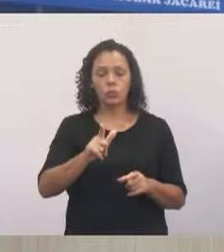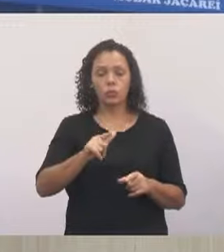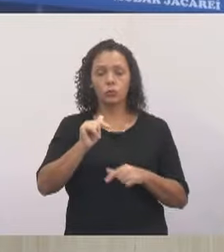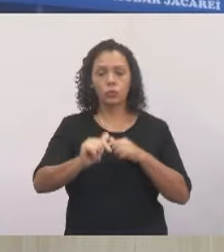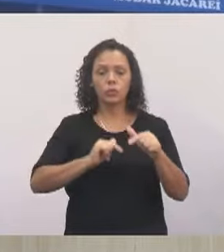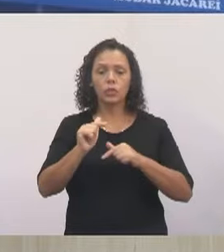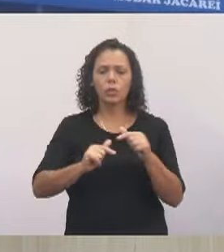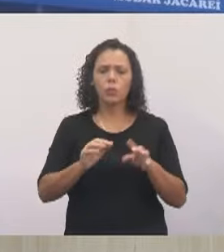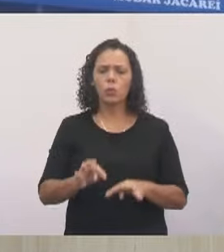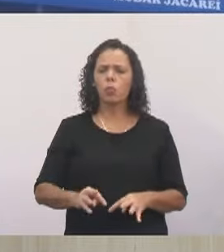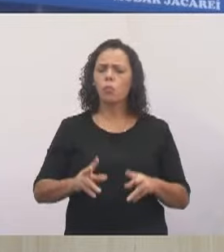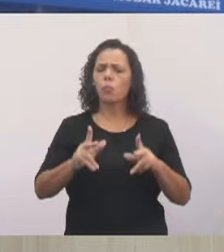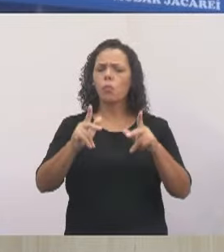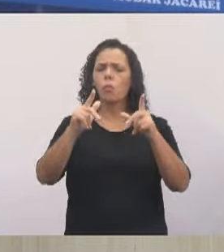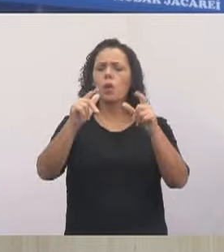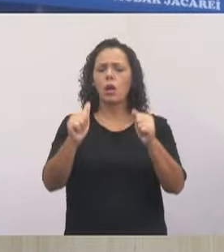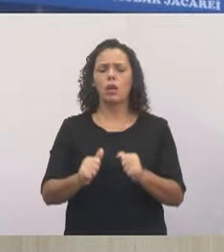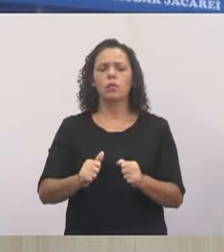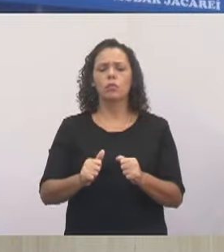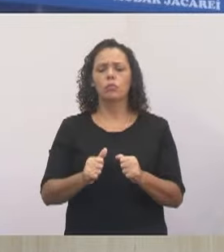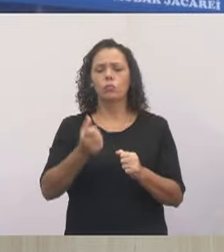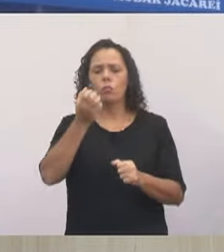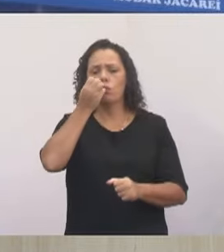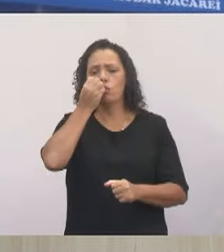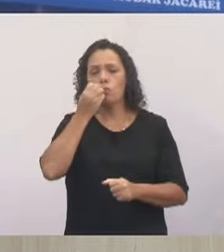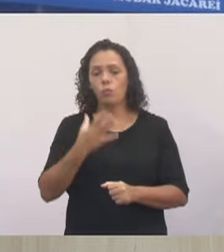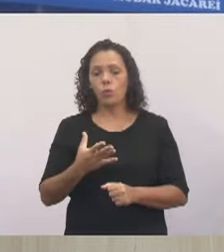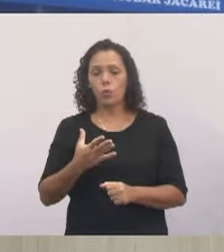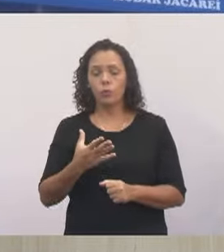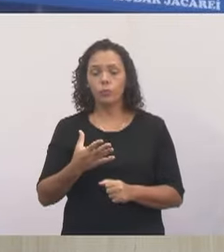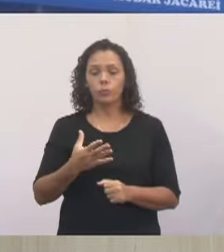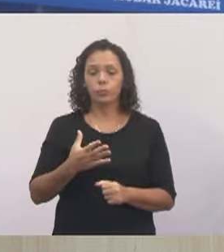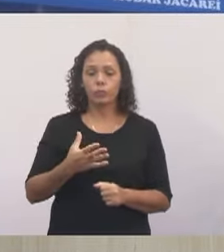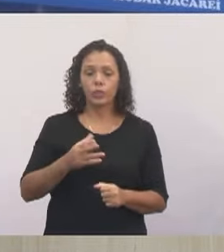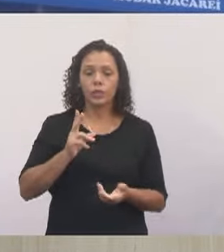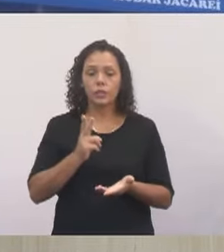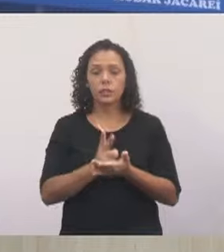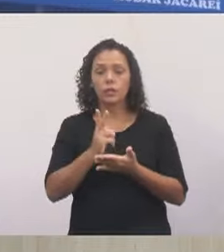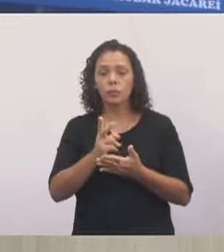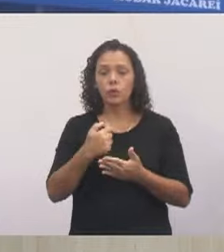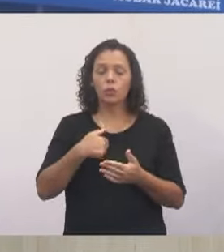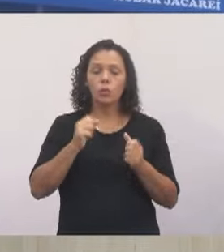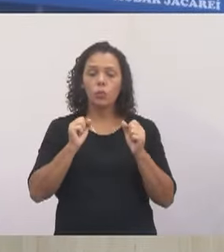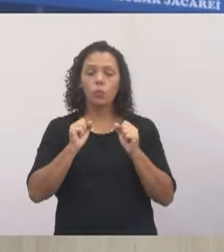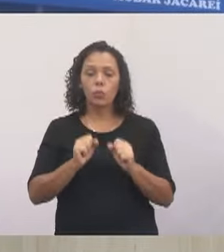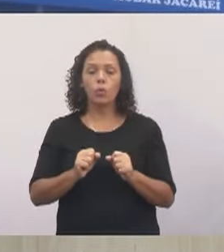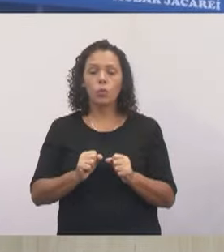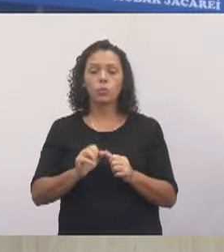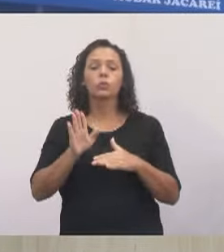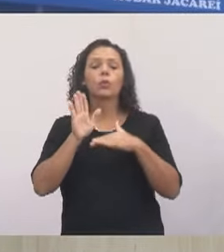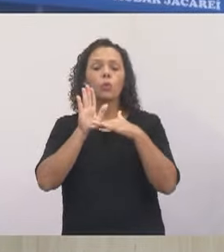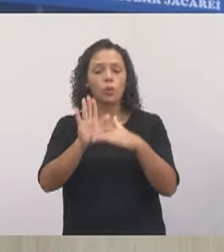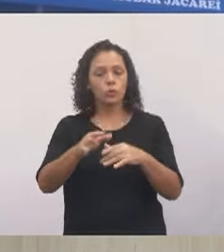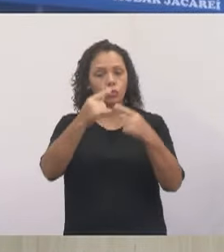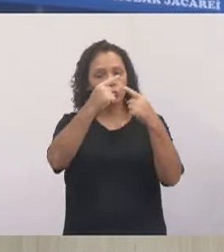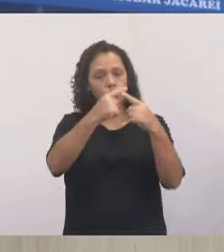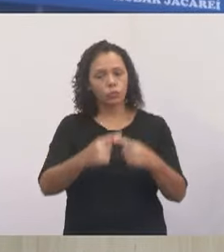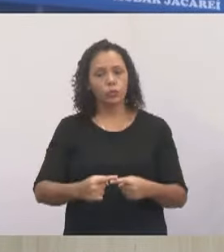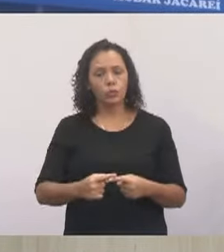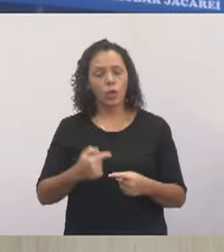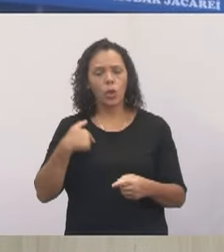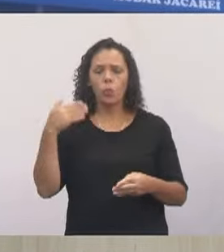trabalho brilhante, um trabalho bacana. Eu sempre que posso, eu ajudo nos campeonatos, eu não vou